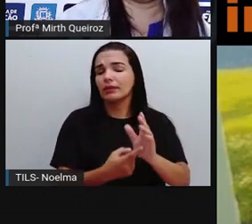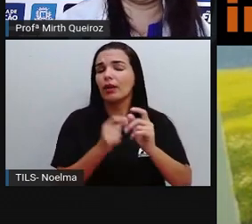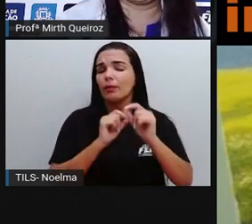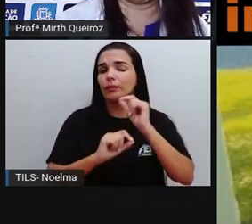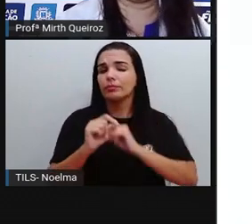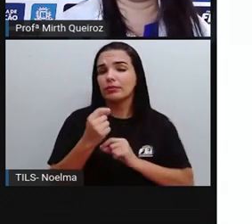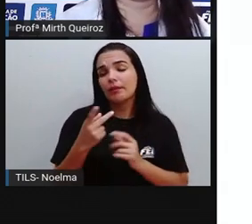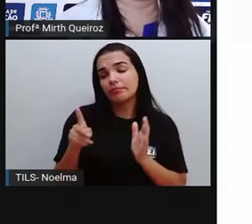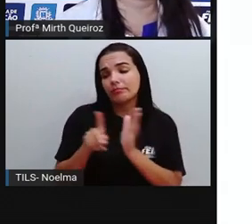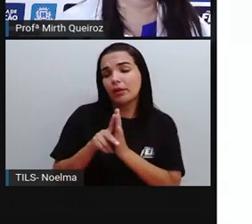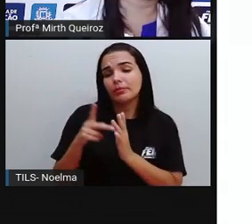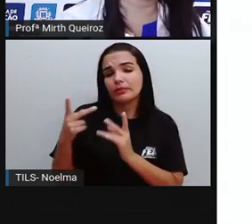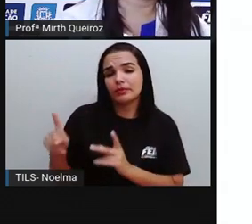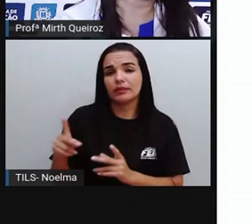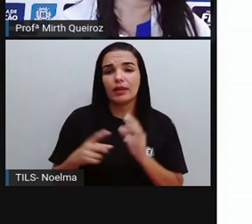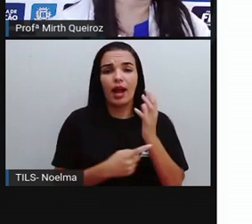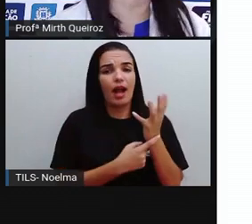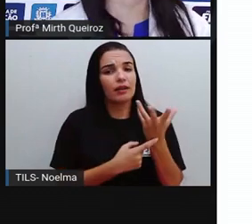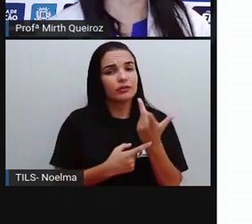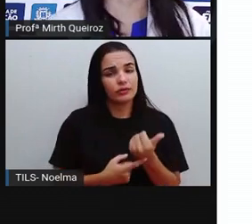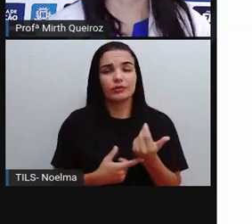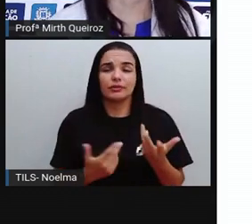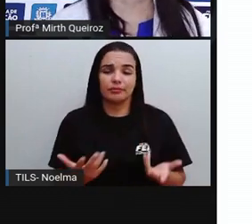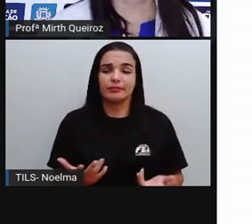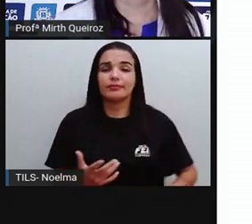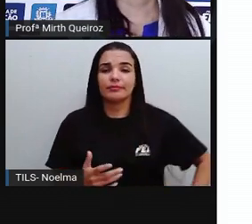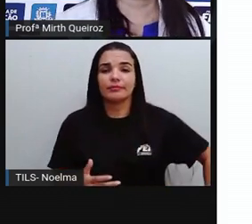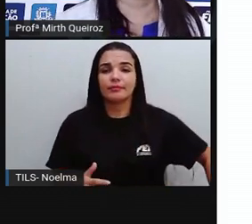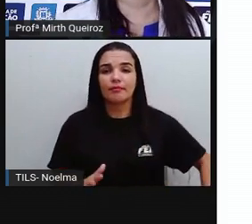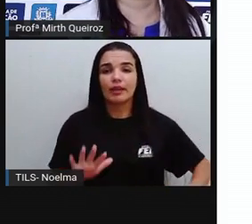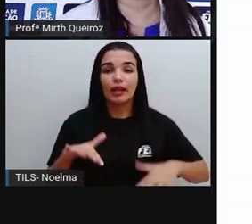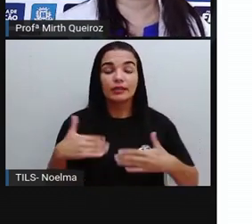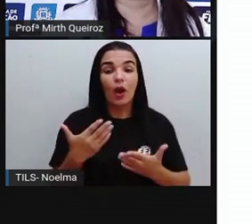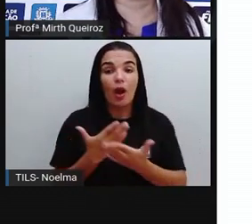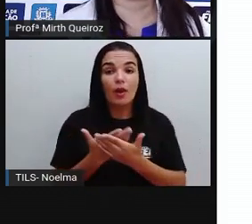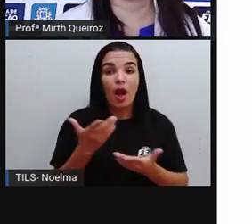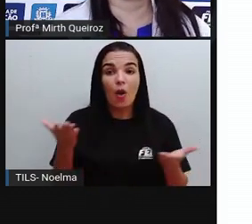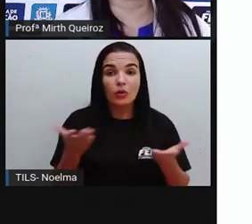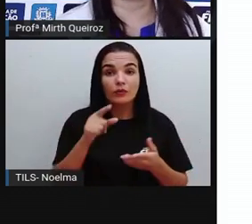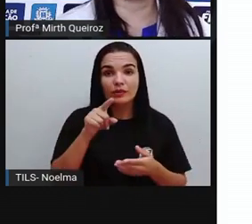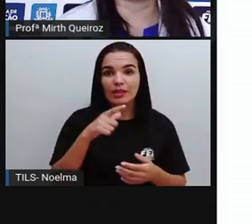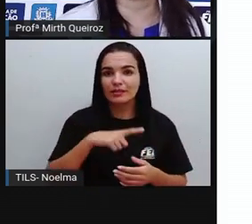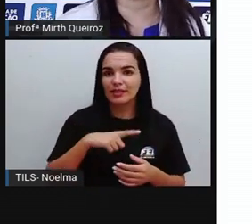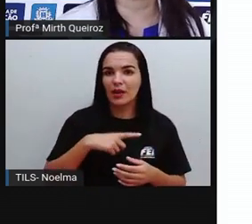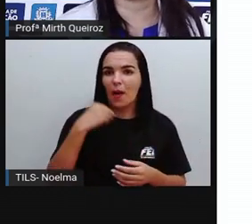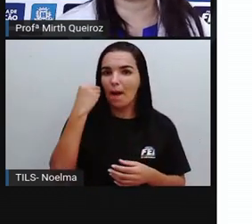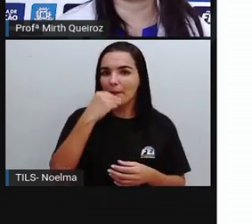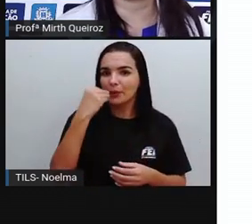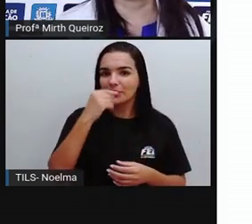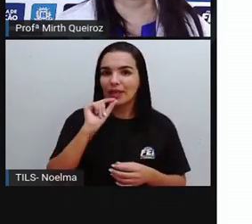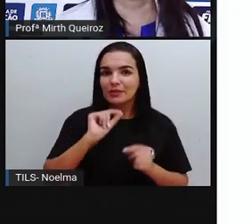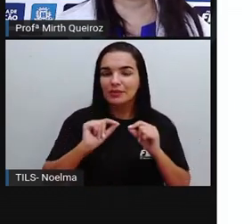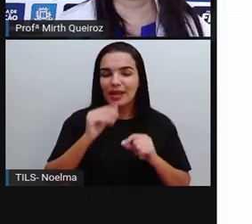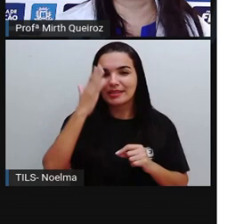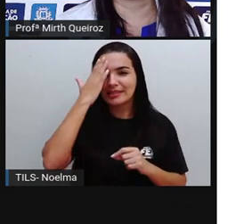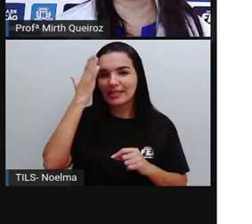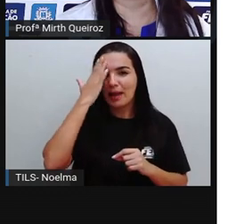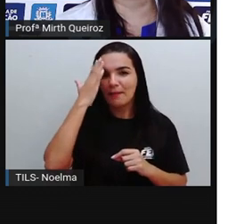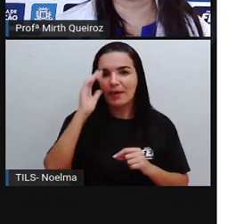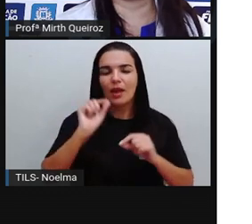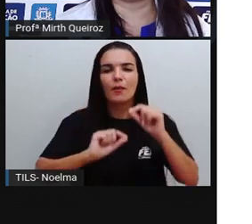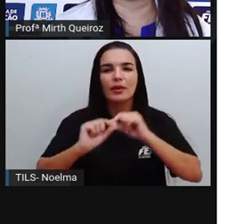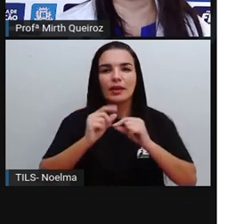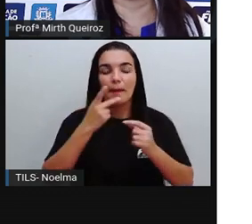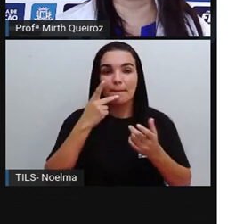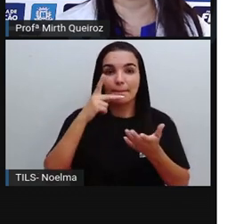para ele ou ela, né? Nessa aula, então, vocês terão a oportunidade de saber que